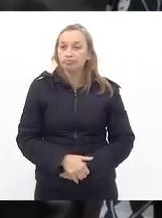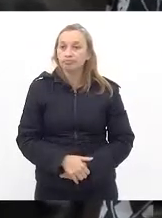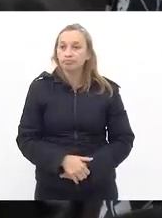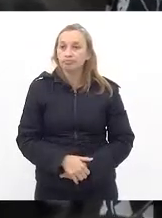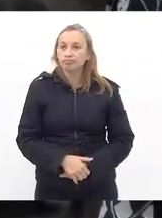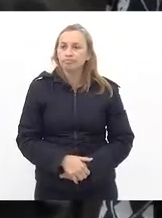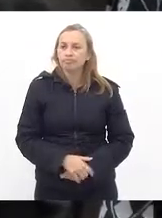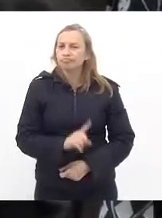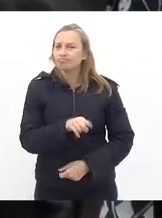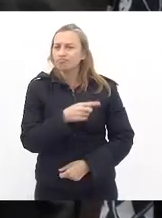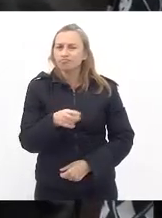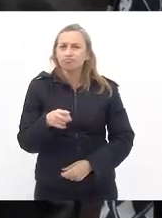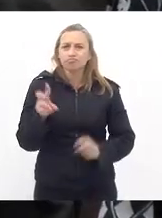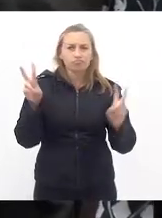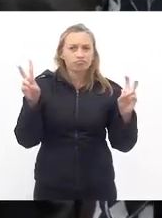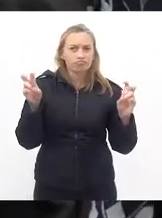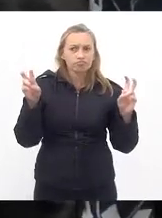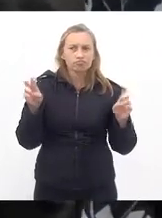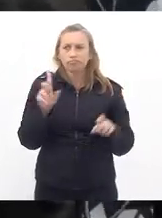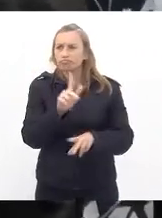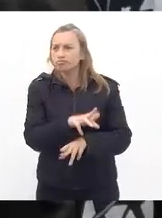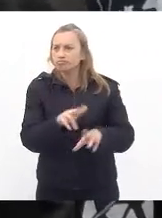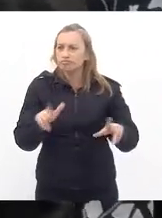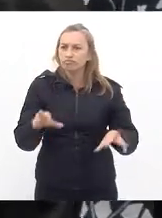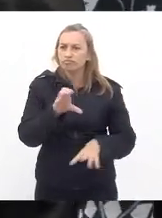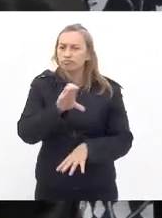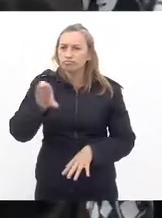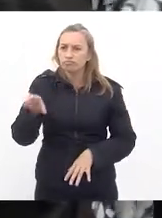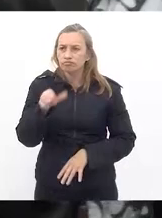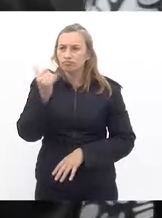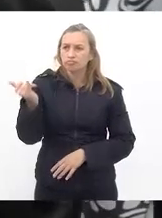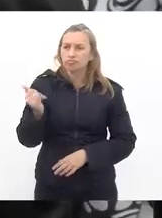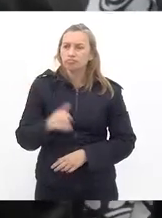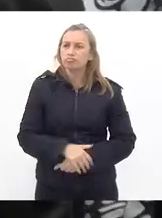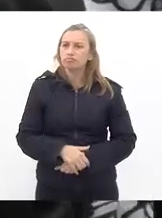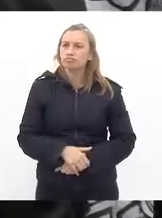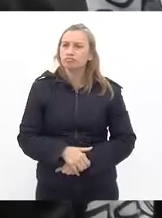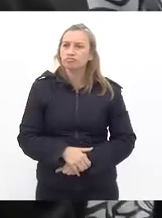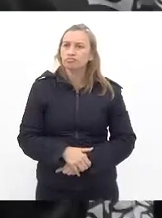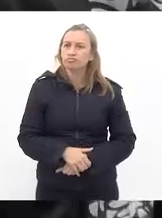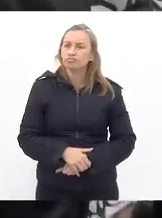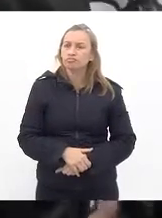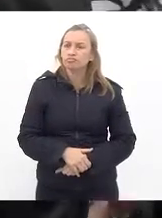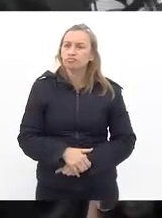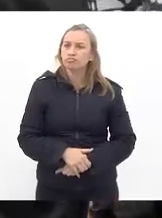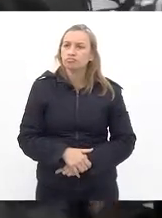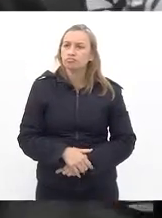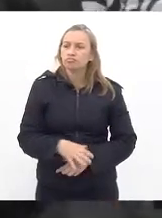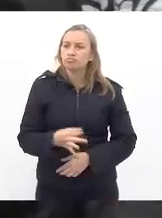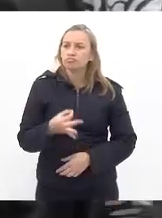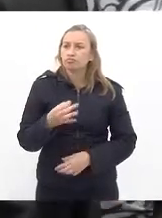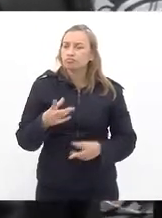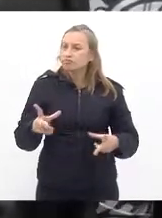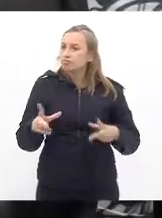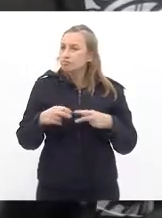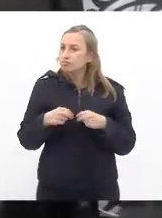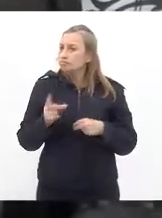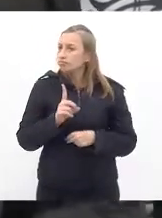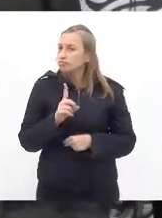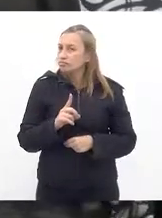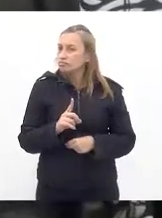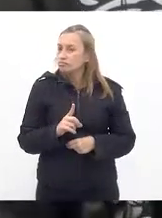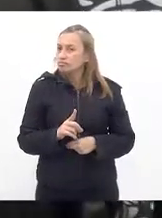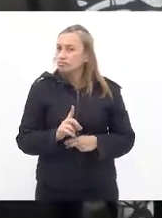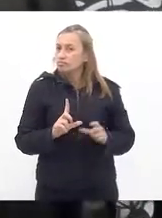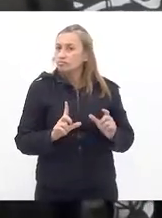é temáticas Diferentemente da ccj emitem parecer sobre o mérito e